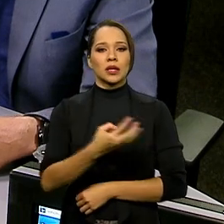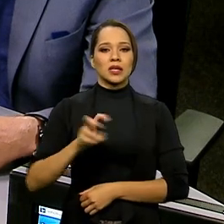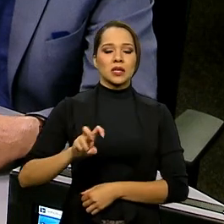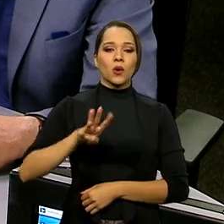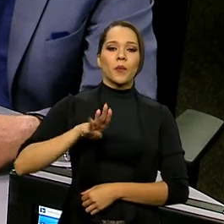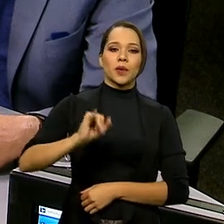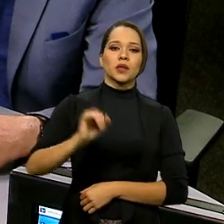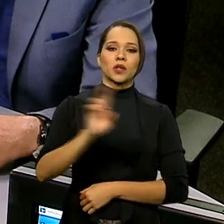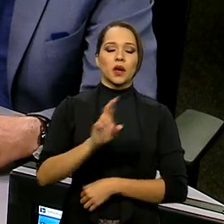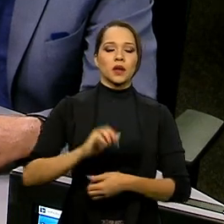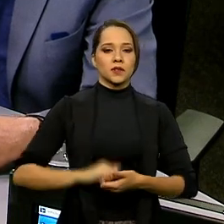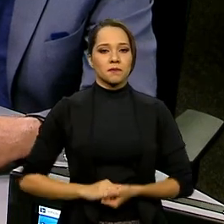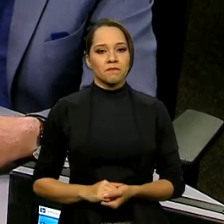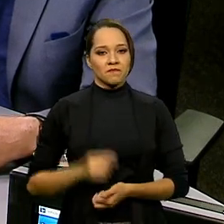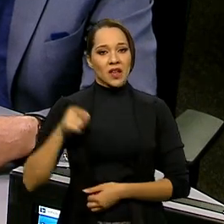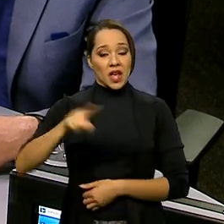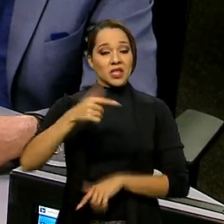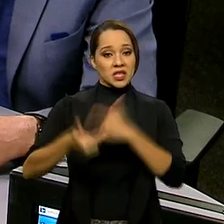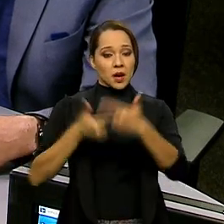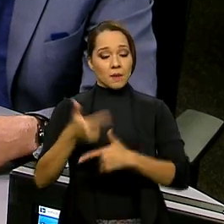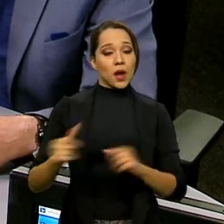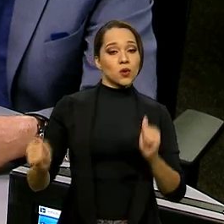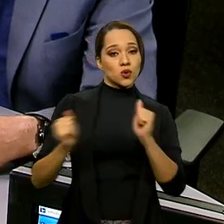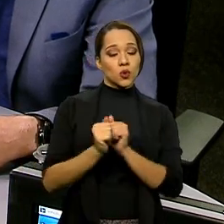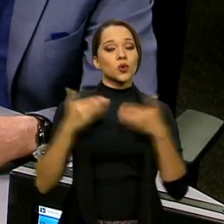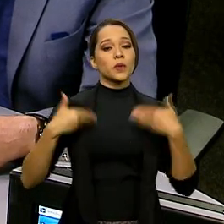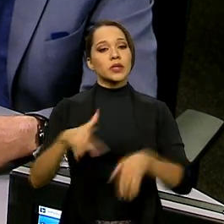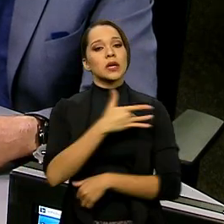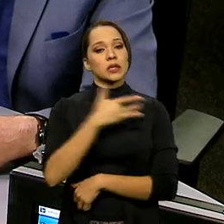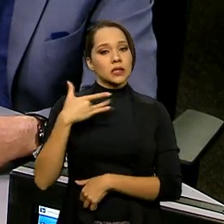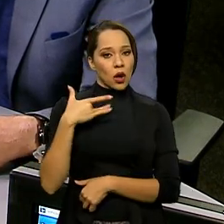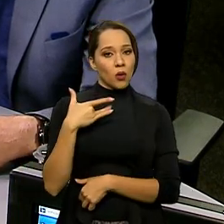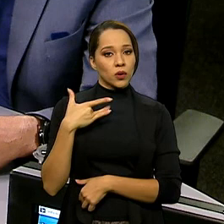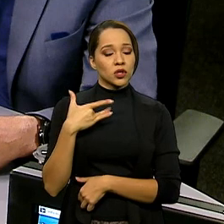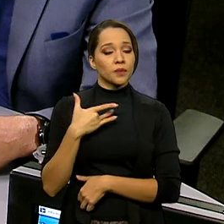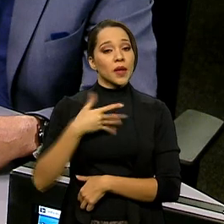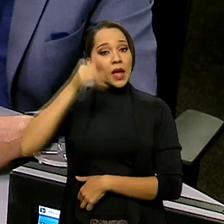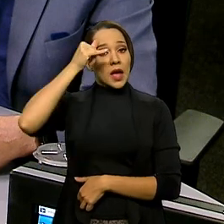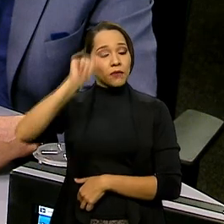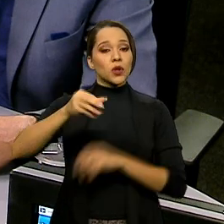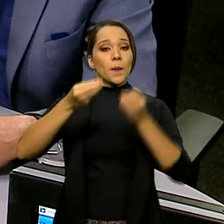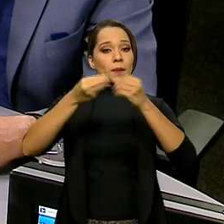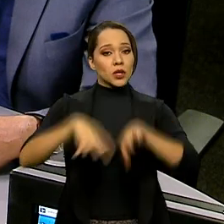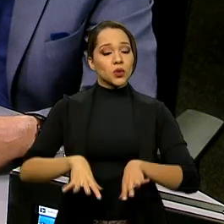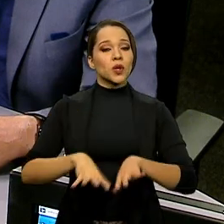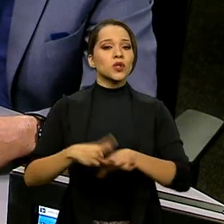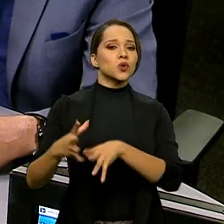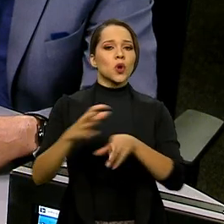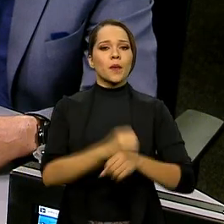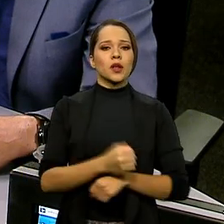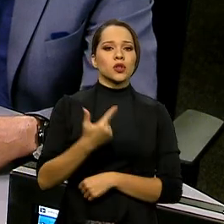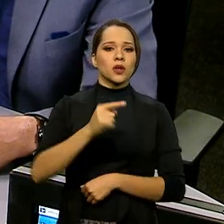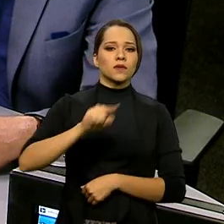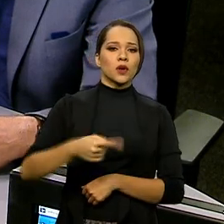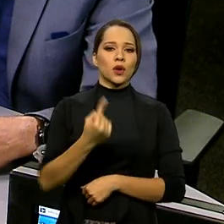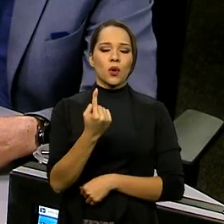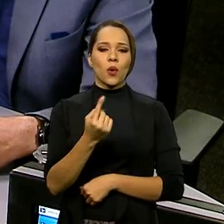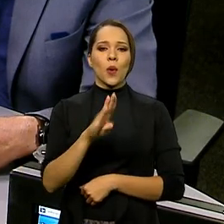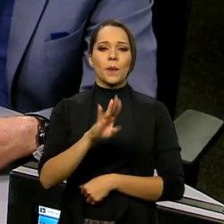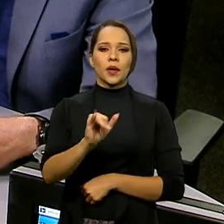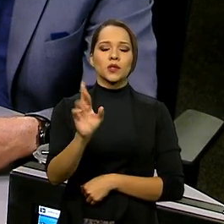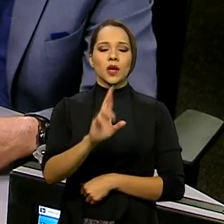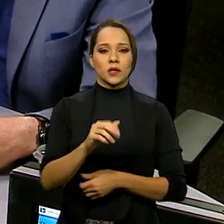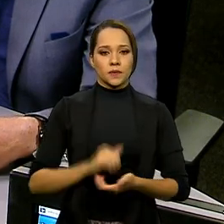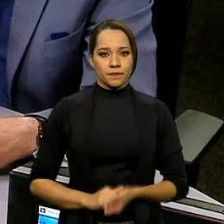bilhões de reais. Essa atuação conjunta com o Ministério da Saúde evitou prejuízos no montante de 2,1 bilhões de